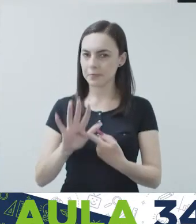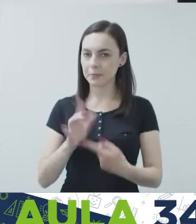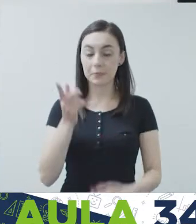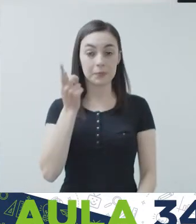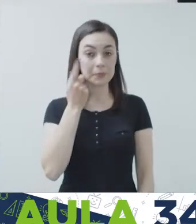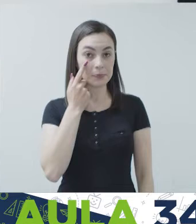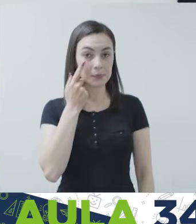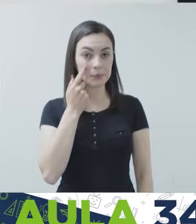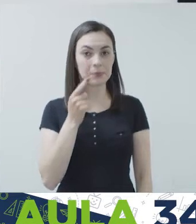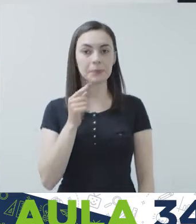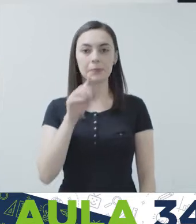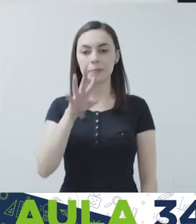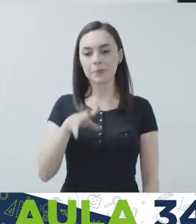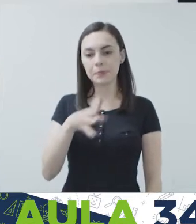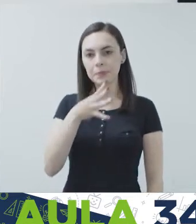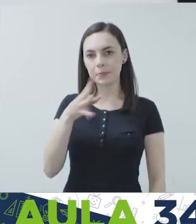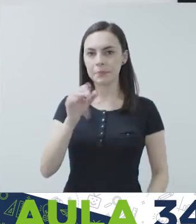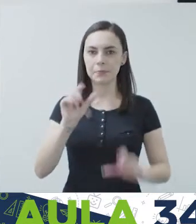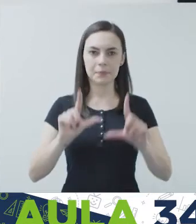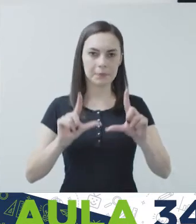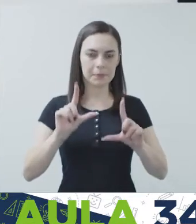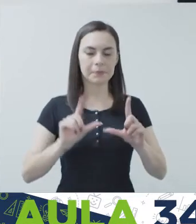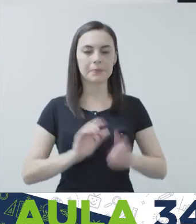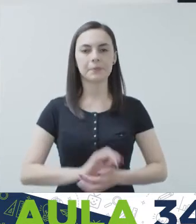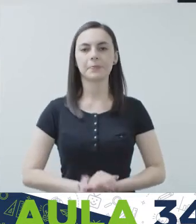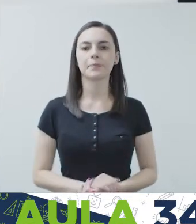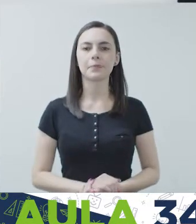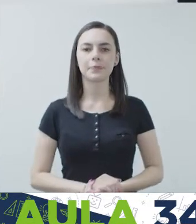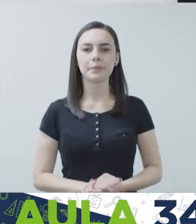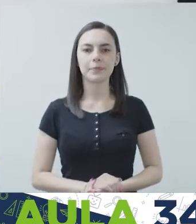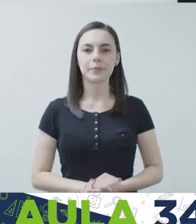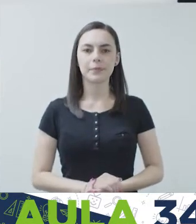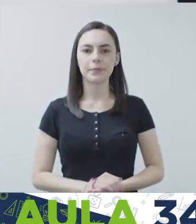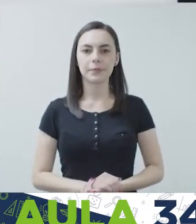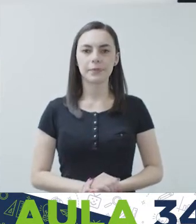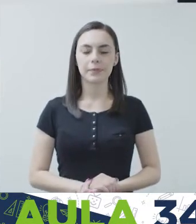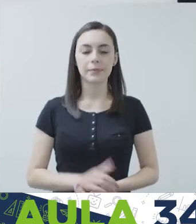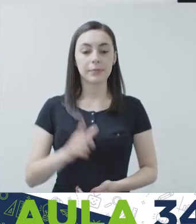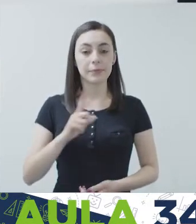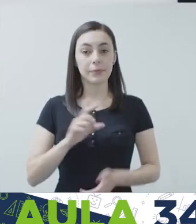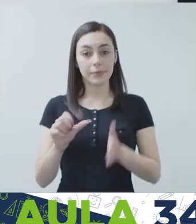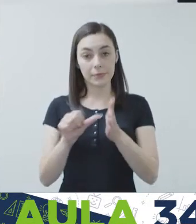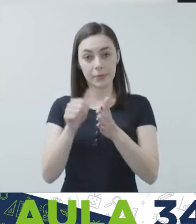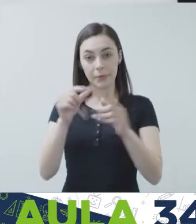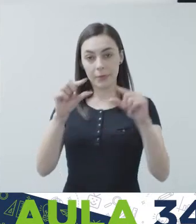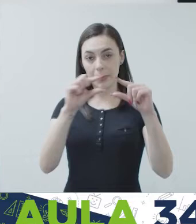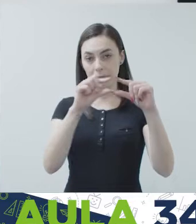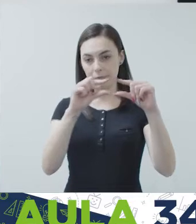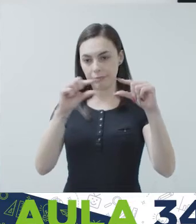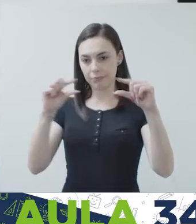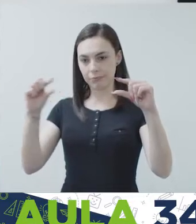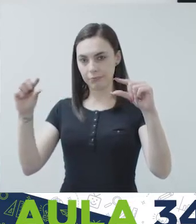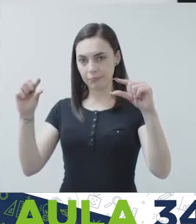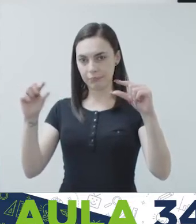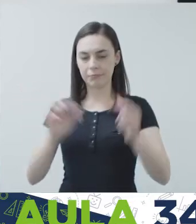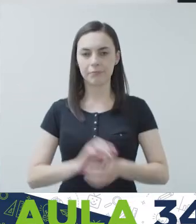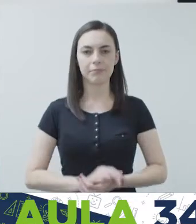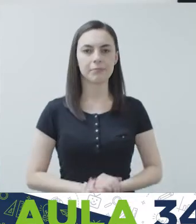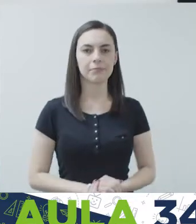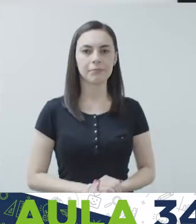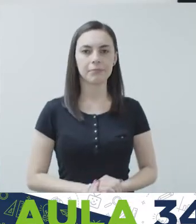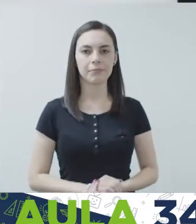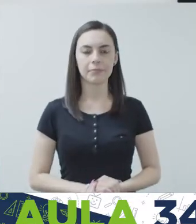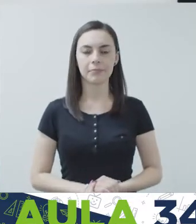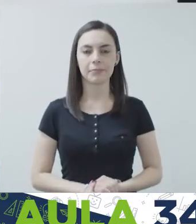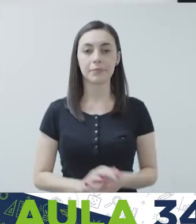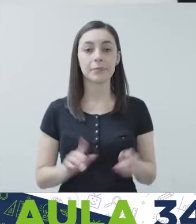Vejam aqui no nosso, na nossa televisão. Nós temos aqui a primeira linha, ó. Esta é a primeira linha. E nós